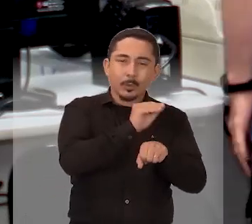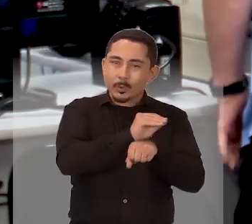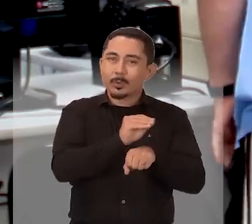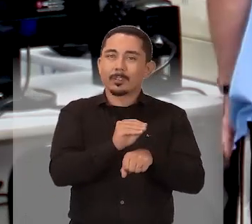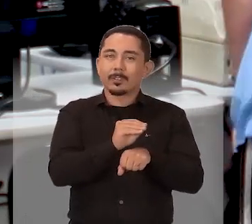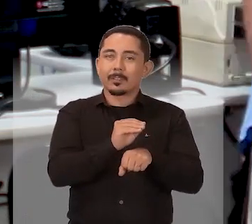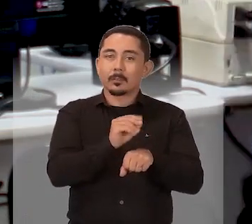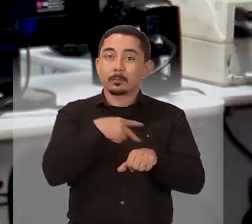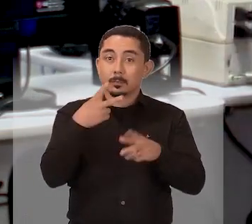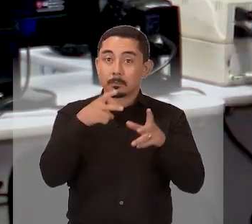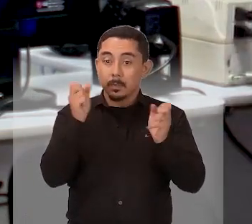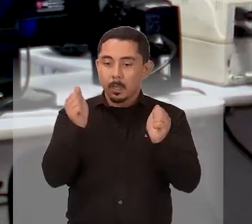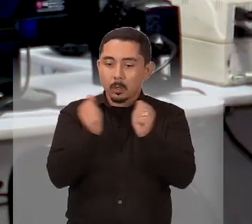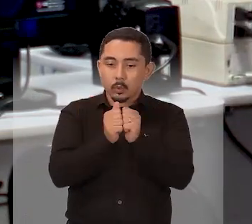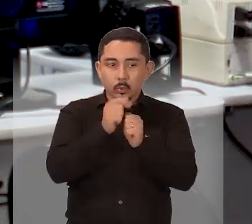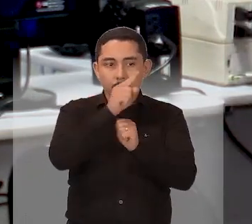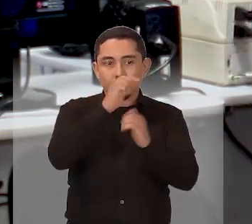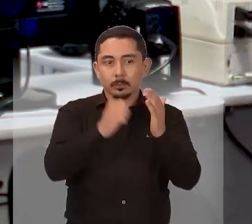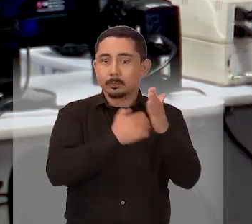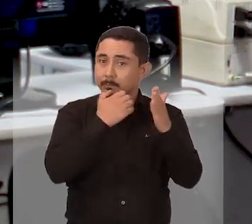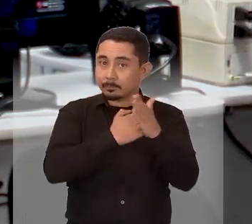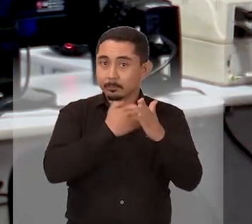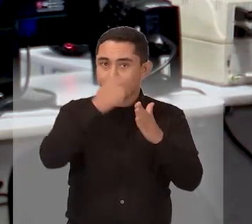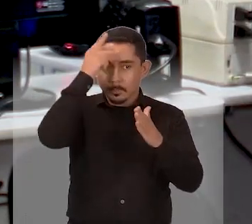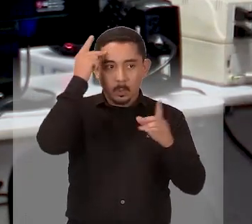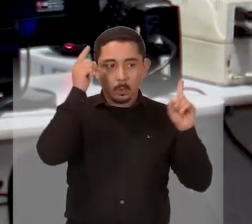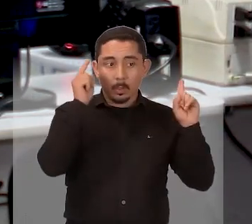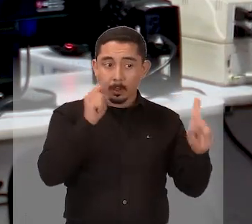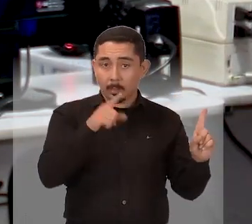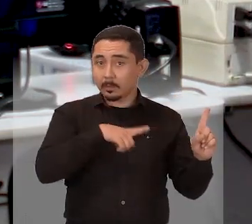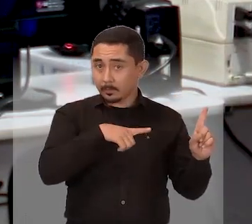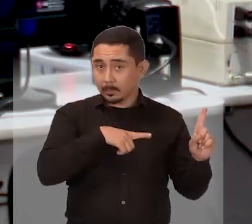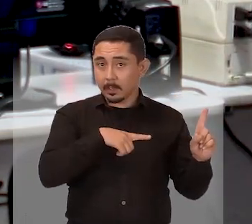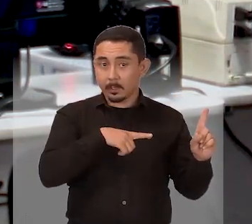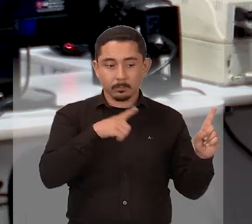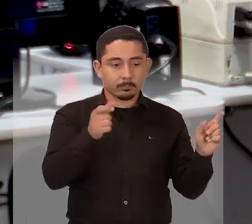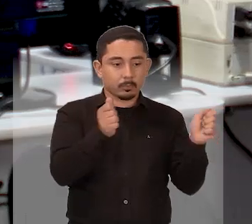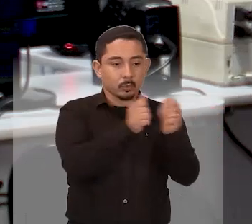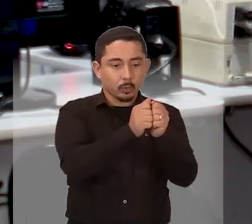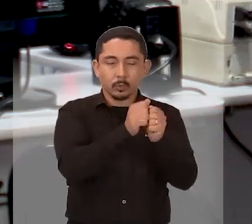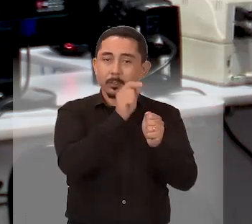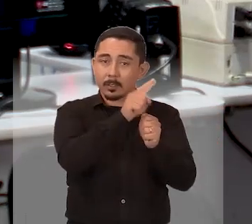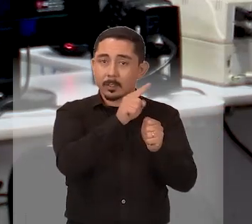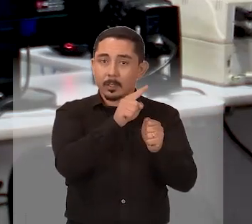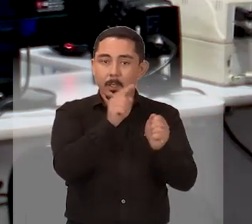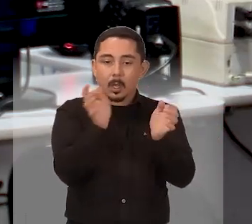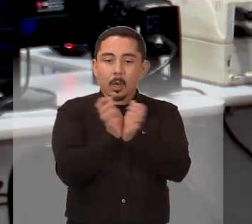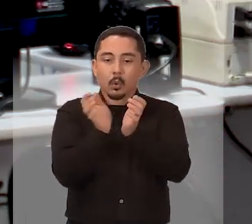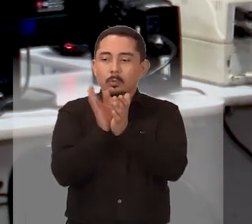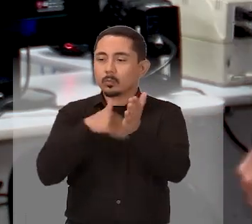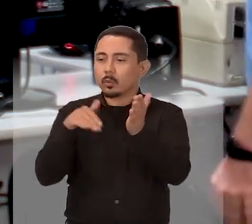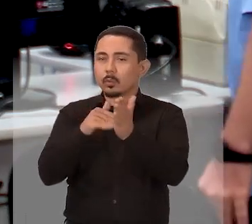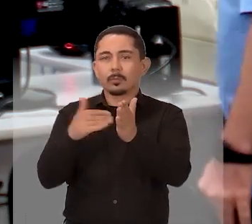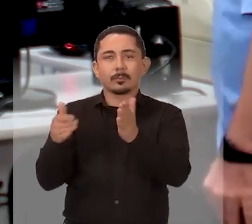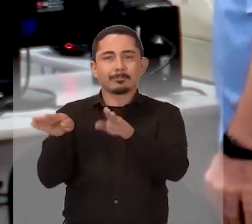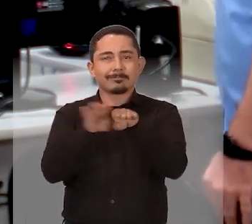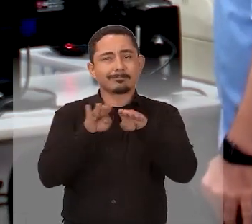gente percebe junto às empresas, né? Quando essas pessoas estão lá, a equipe fica mais humanizada, eles